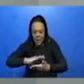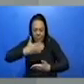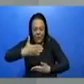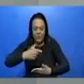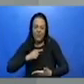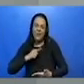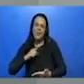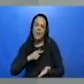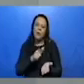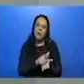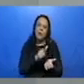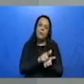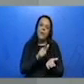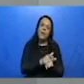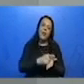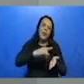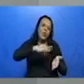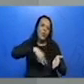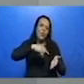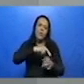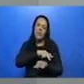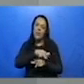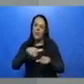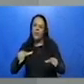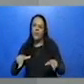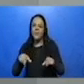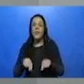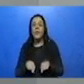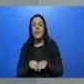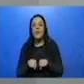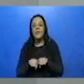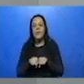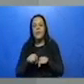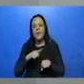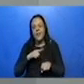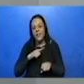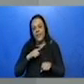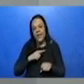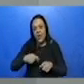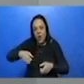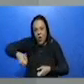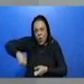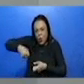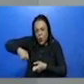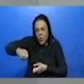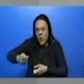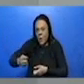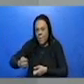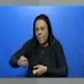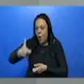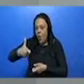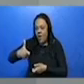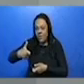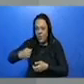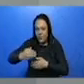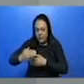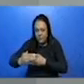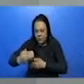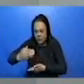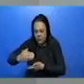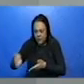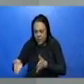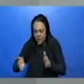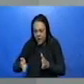documentos, cacarecos, até que tem também um pouquinho de um saco de moedas e um embrulho. E a mãe vai